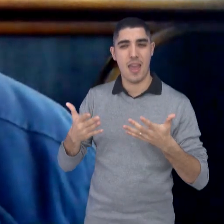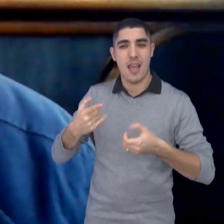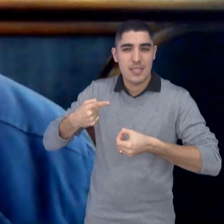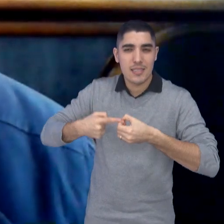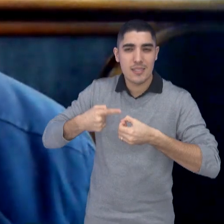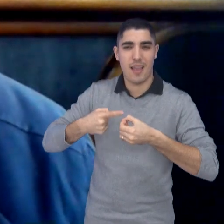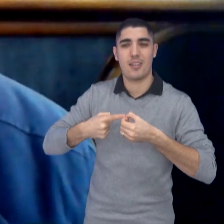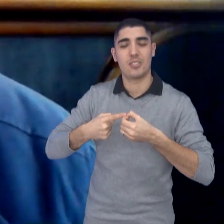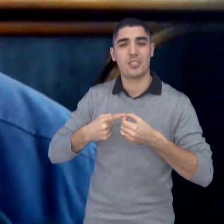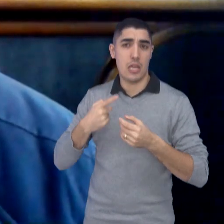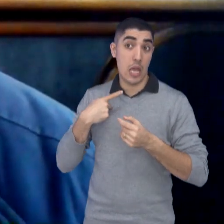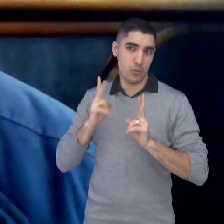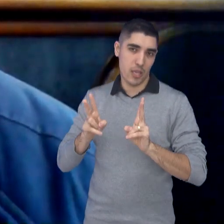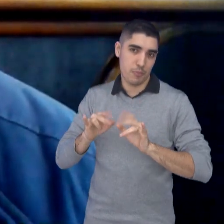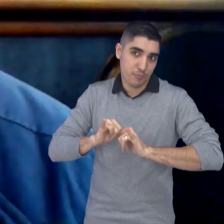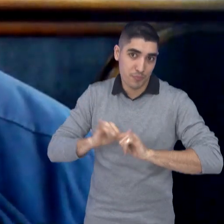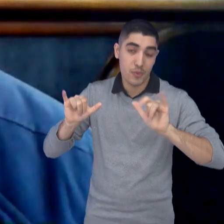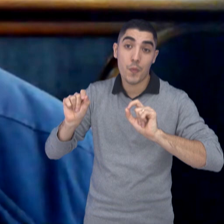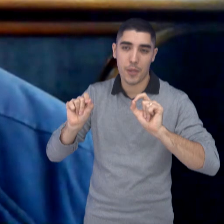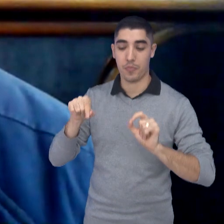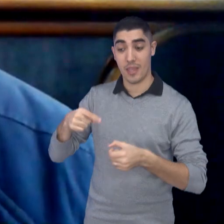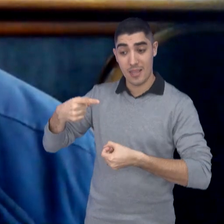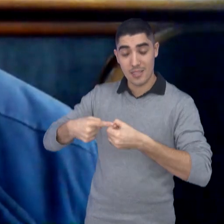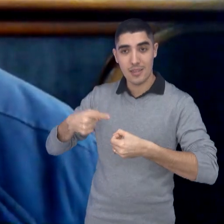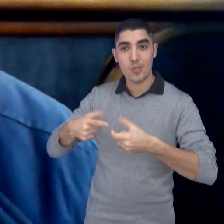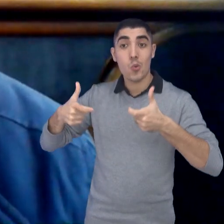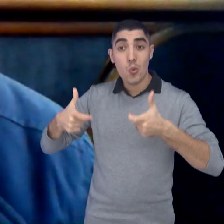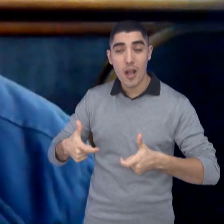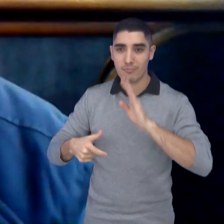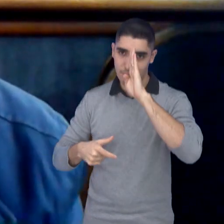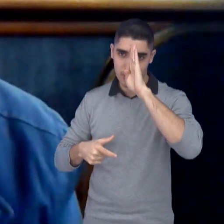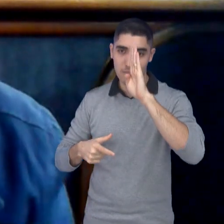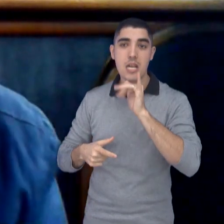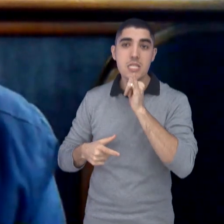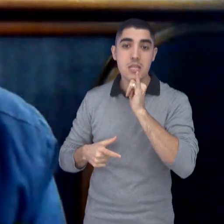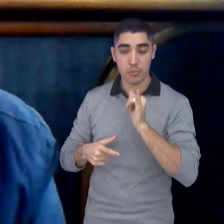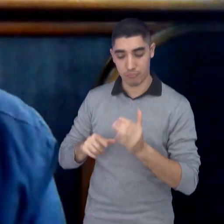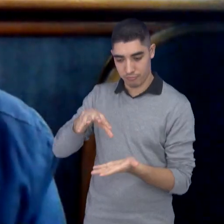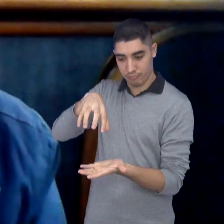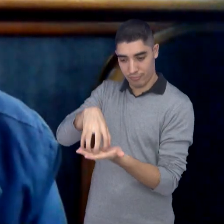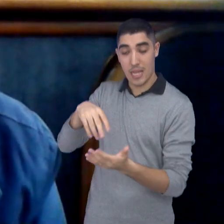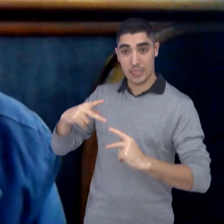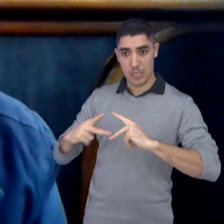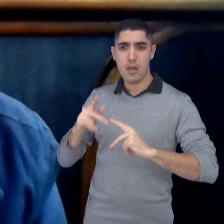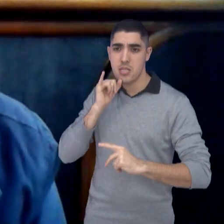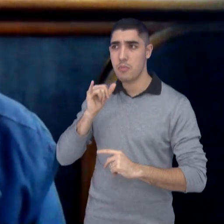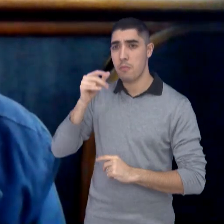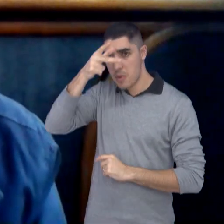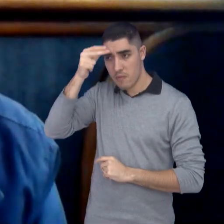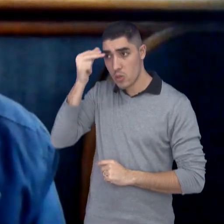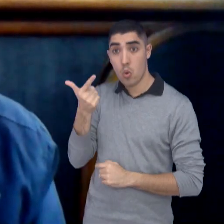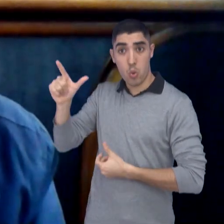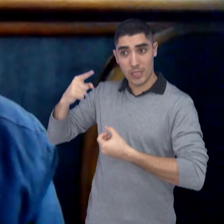tenho oportunidade em público. É o principal. Nós estamos aqui, a gente recebe aqui prefeitos do interior